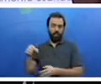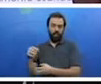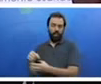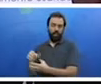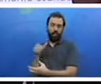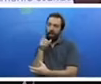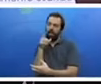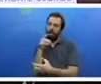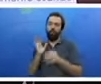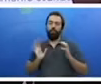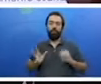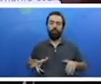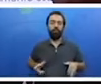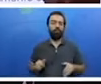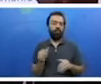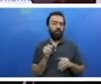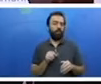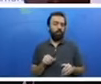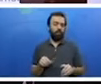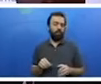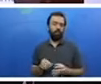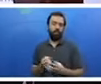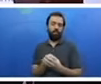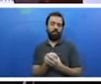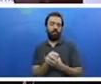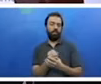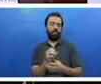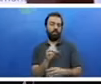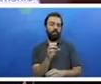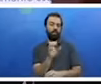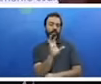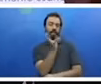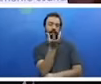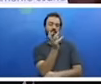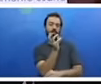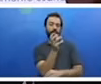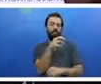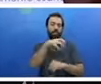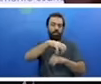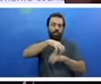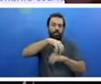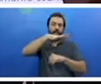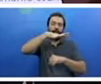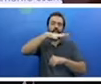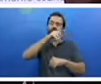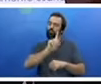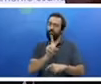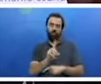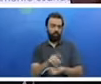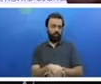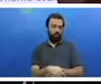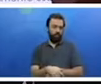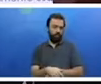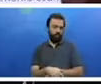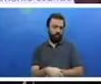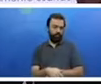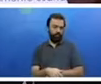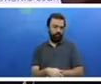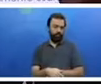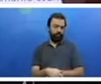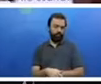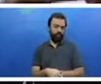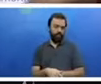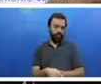nessa água pura, observa-se que não acende a lâmpada, ou seja, não ocorre a transmissão da corrente elétrica